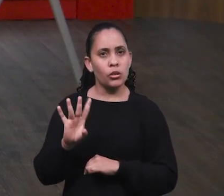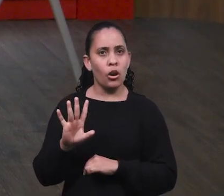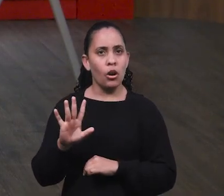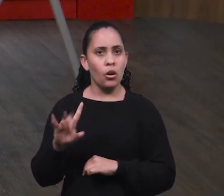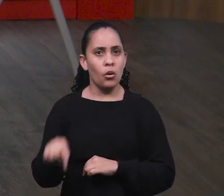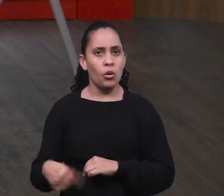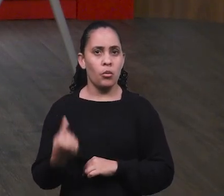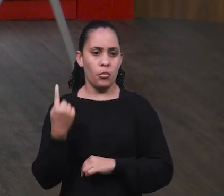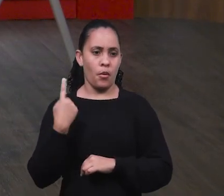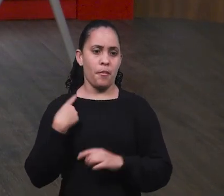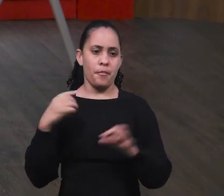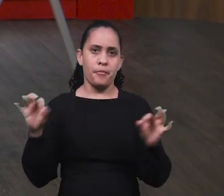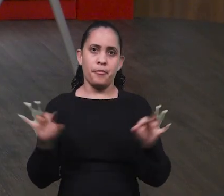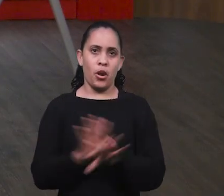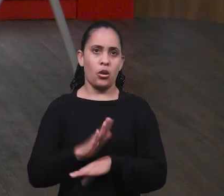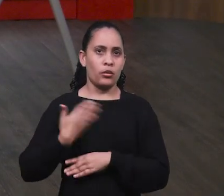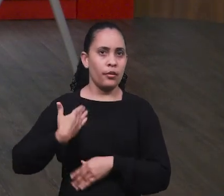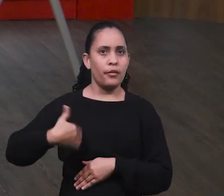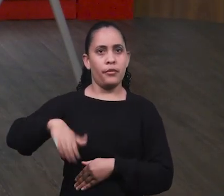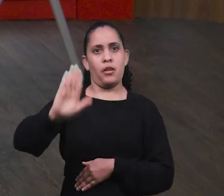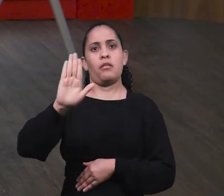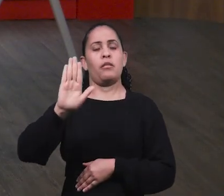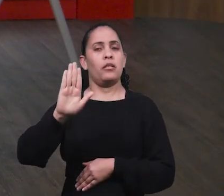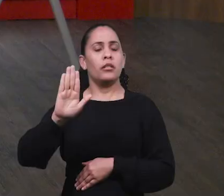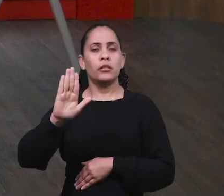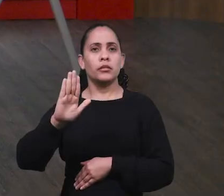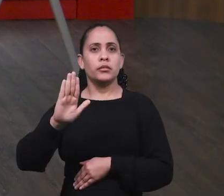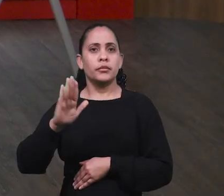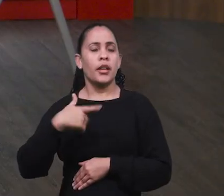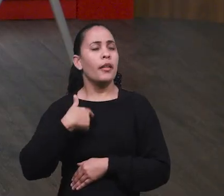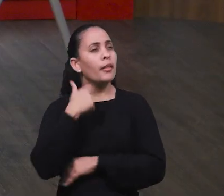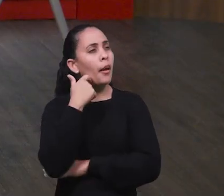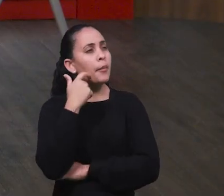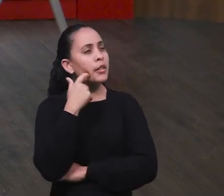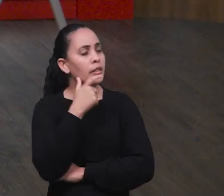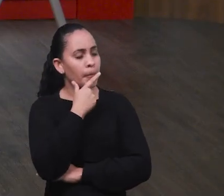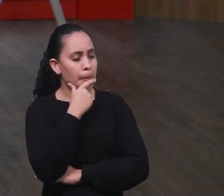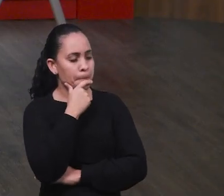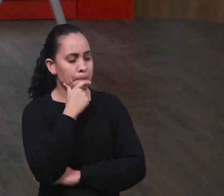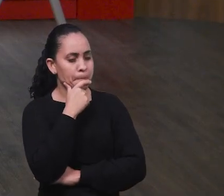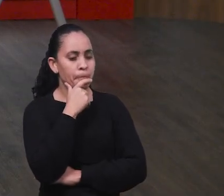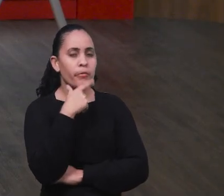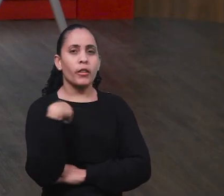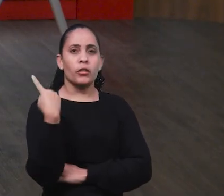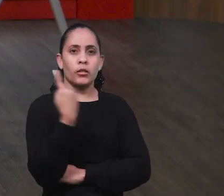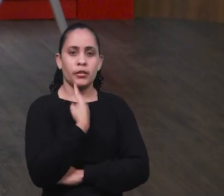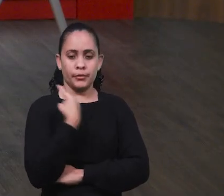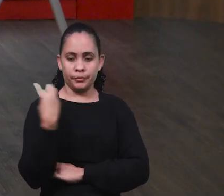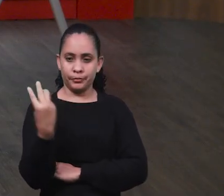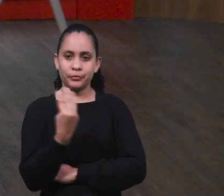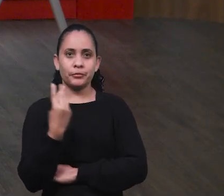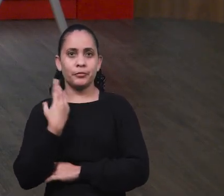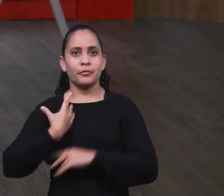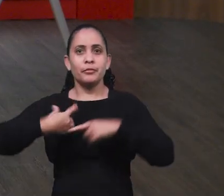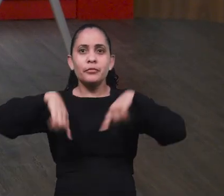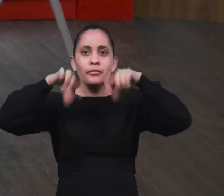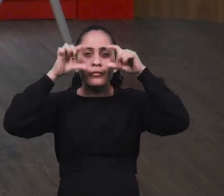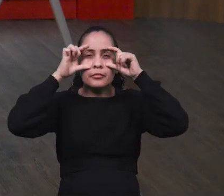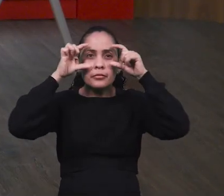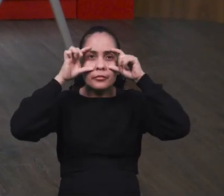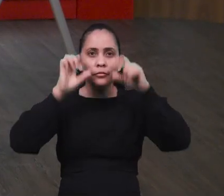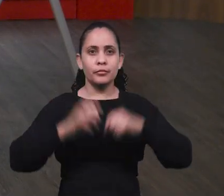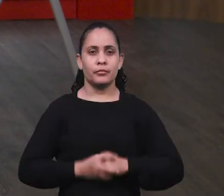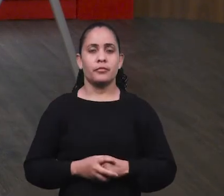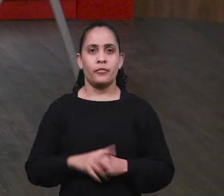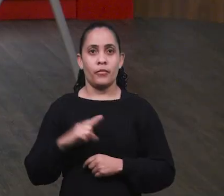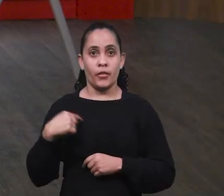negócio que você faz lá no começo e pronto, agora vamos tocar para frente. Sabe o que eu estava pensando? Nós três aqui usamos óculos, né?